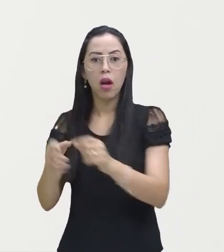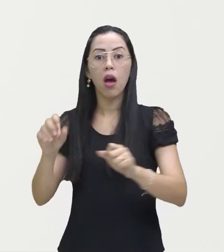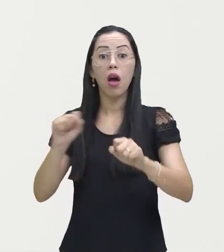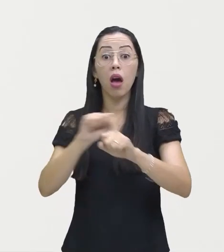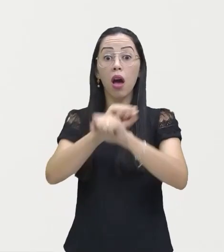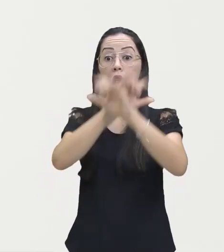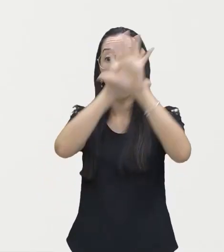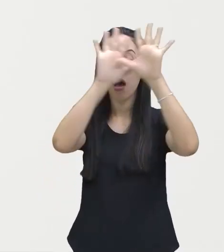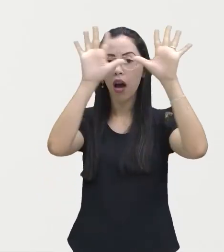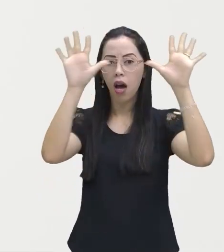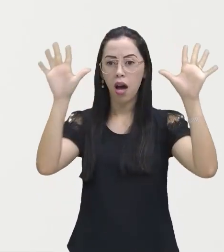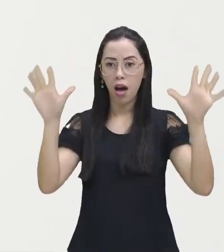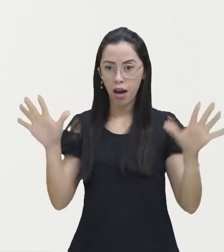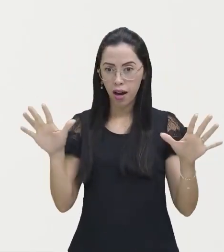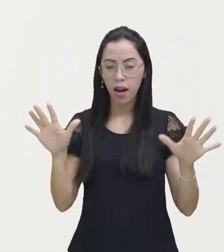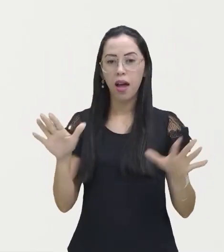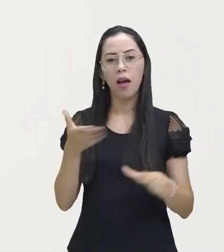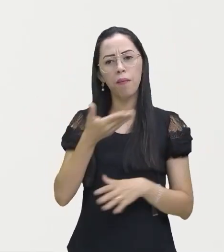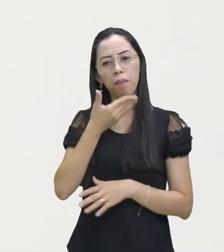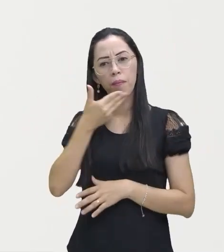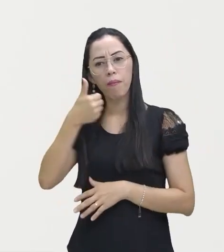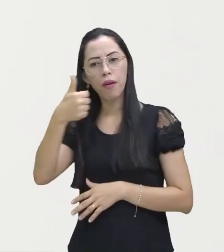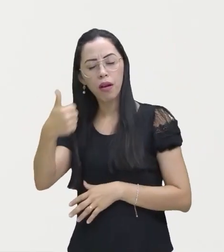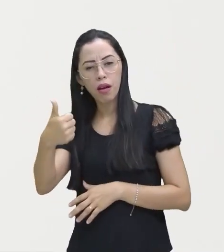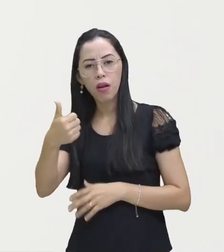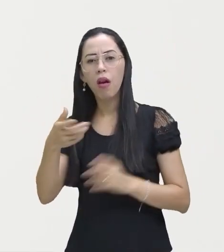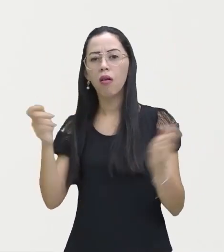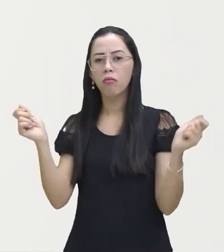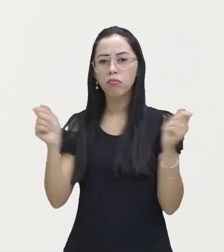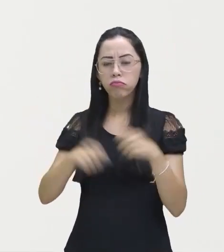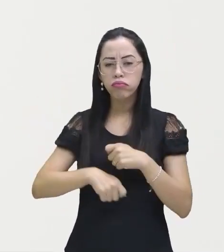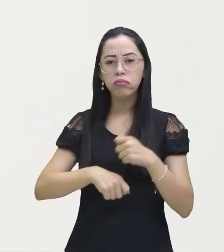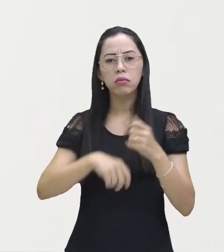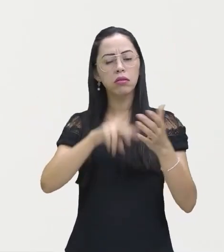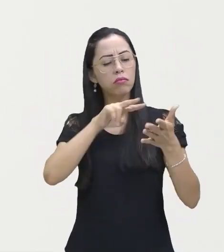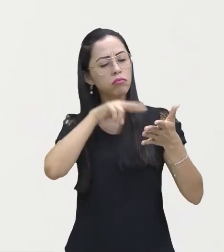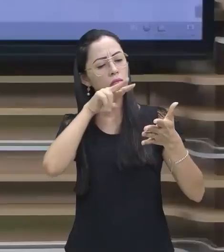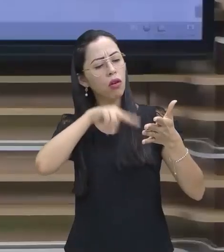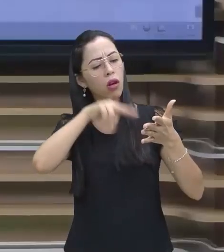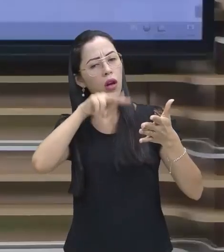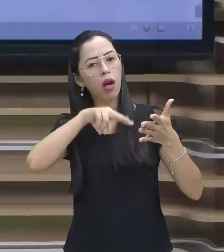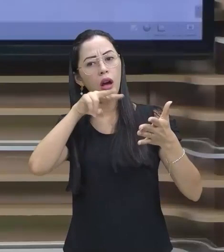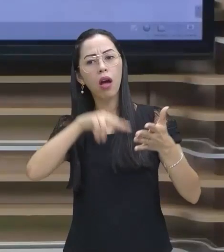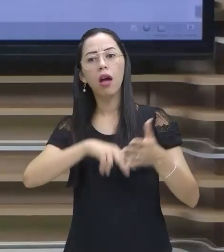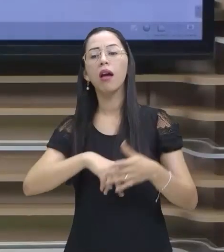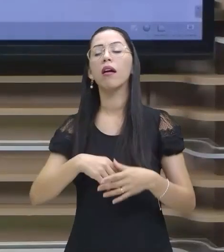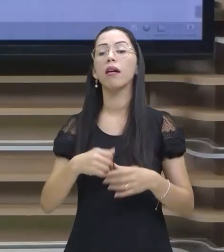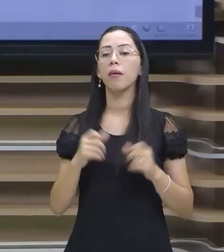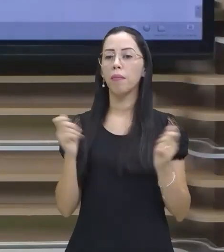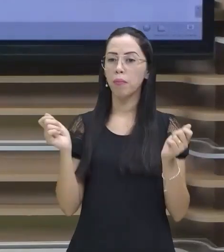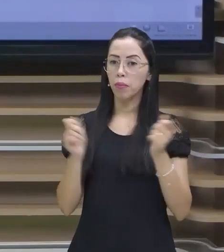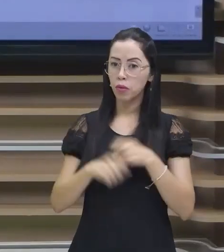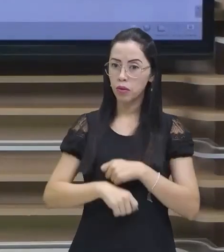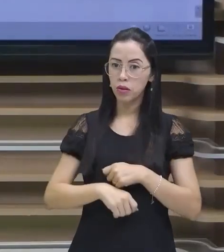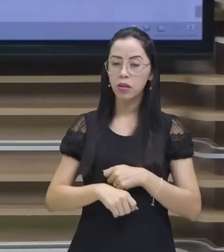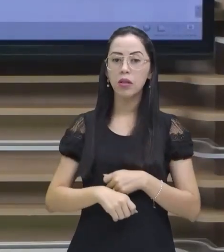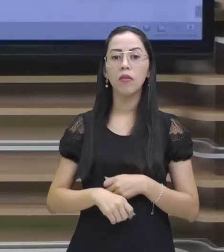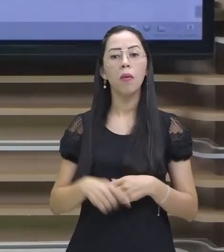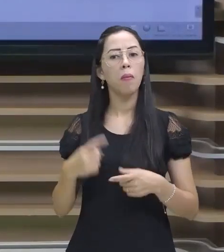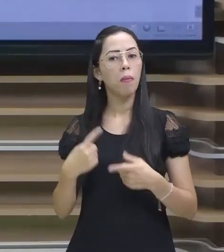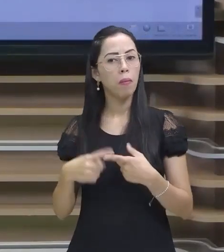Perceberam a diferença? Quando as palavras elas estão muito juntinhas ali, elas geram uma